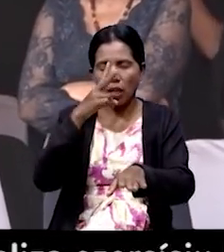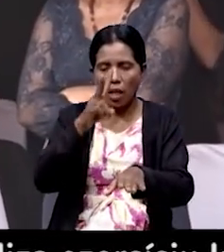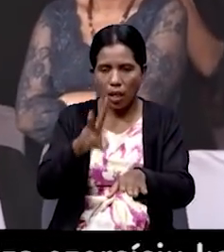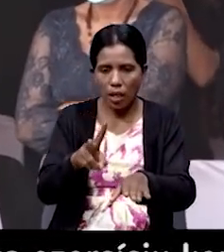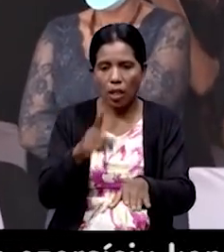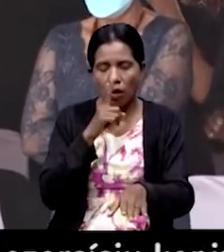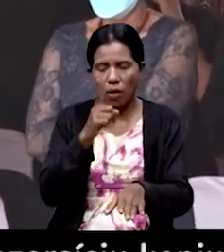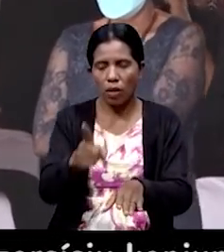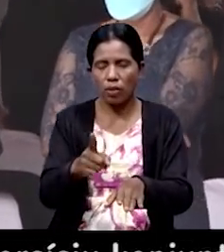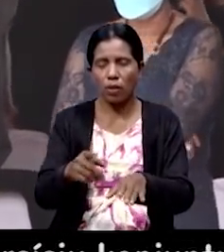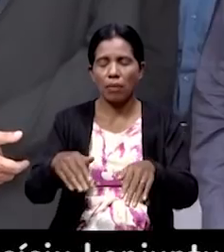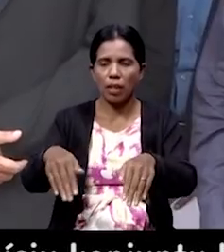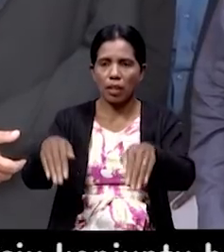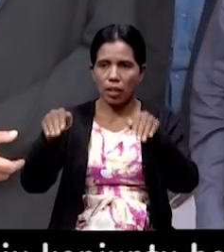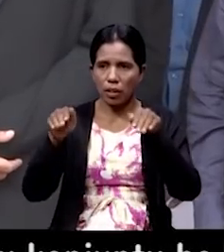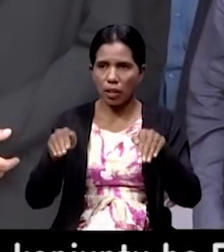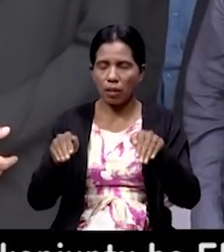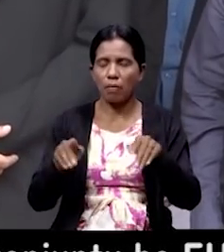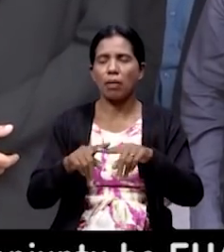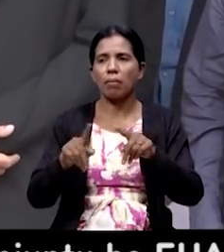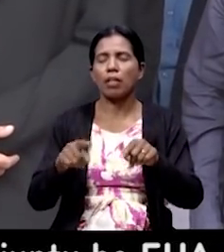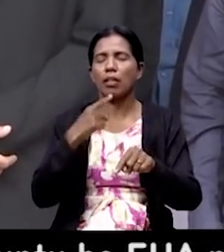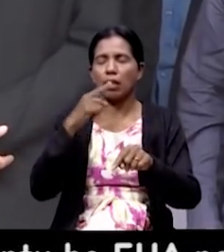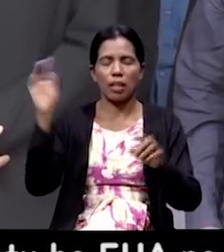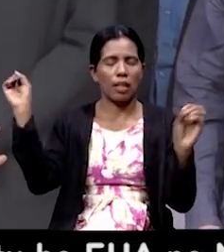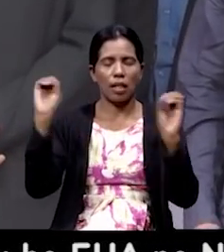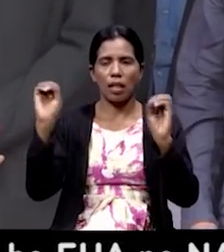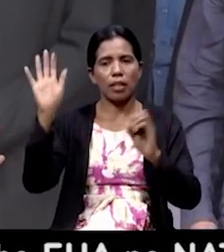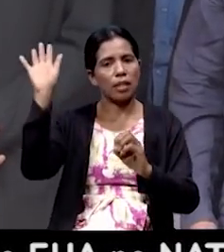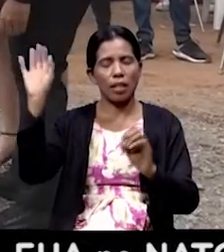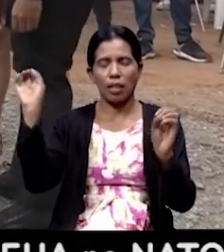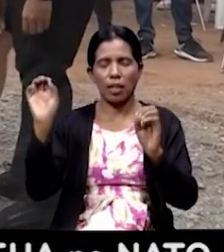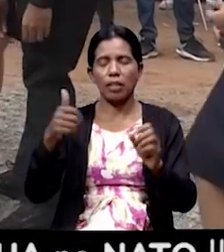direitamente kondisaun kai saun mai be voti liman dehan la iha batida